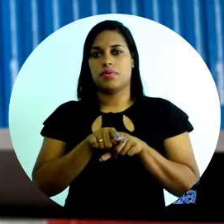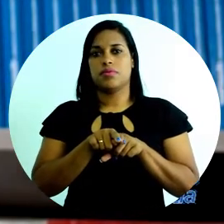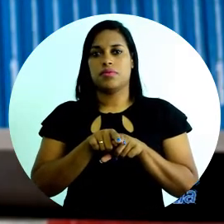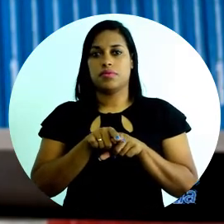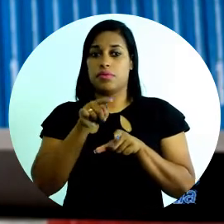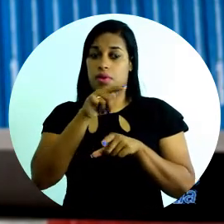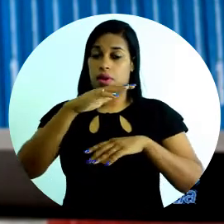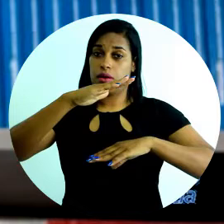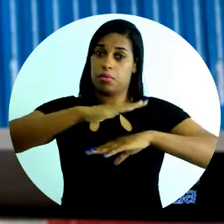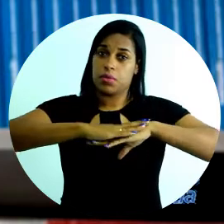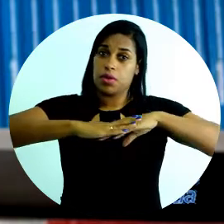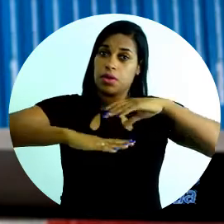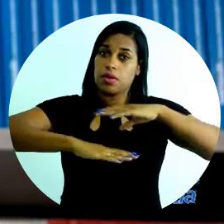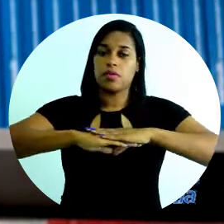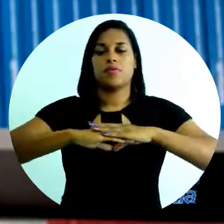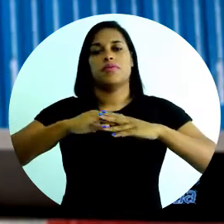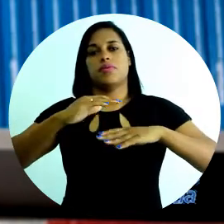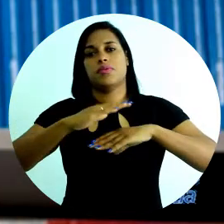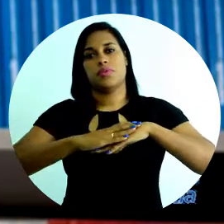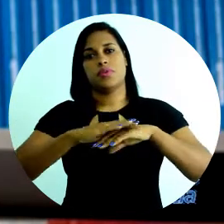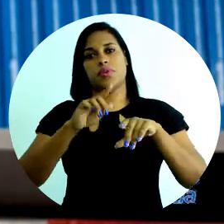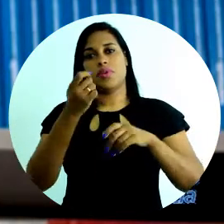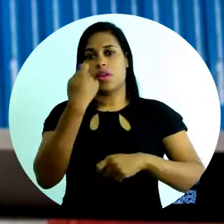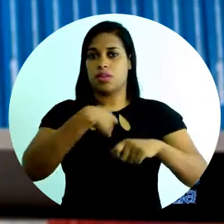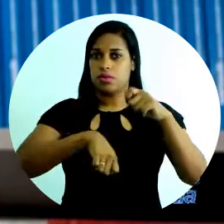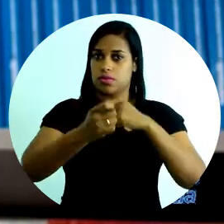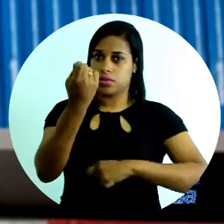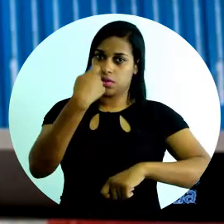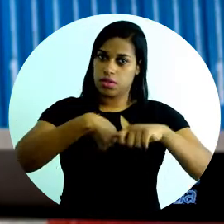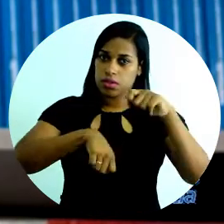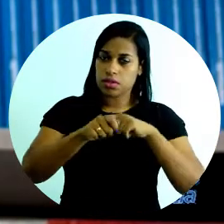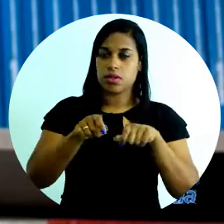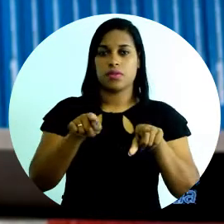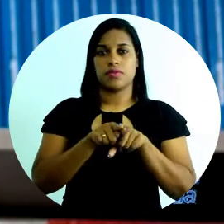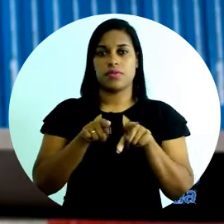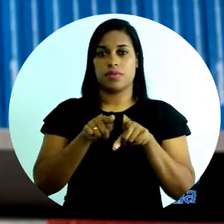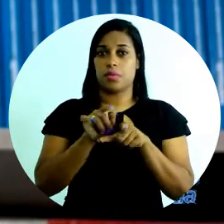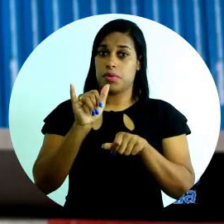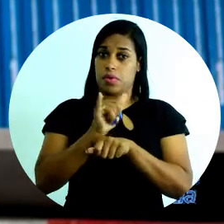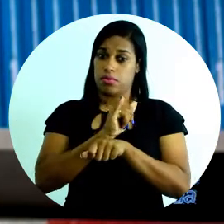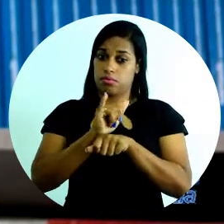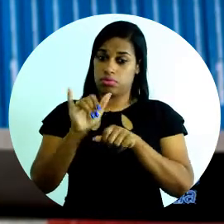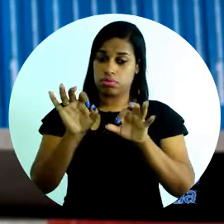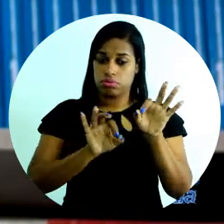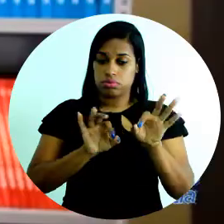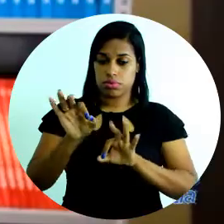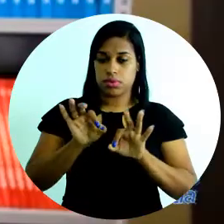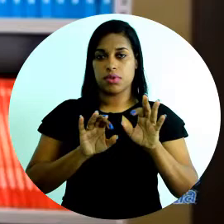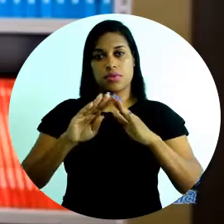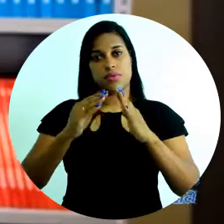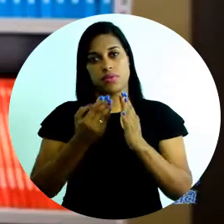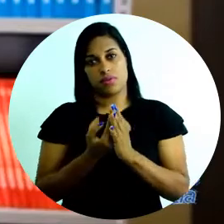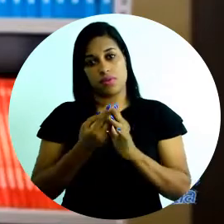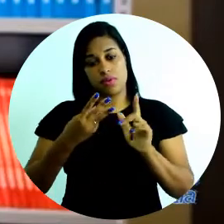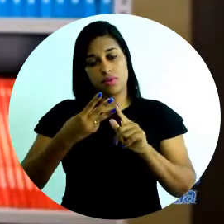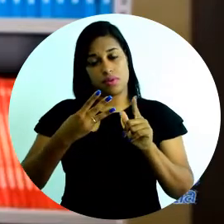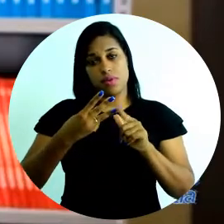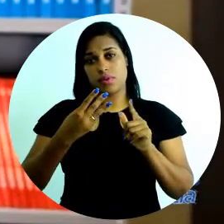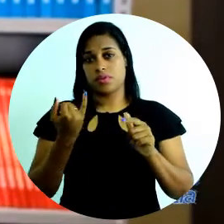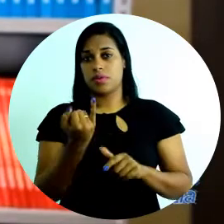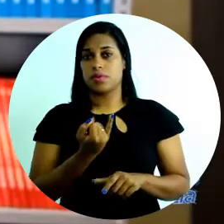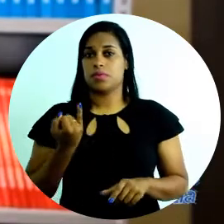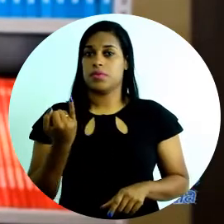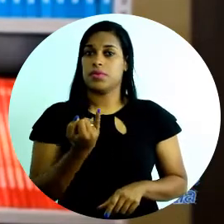daquele servidor, né, que trata da questão mais administrativa, da questão infraestrutural da escola. Um